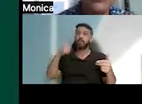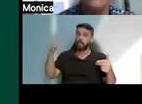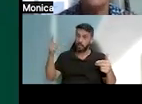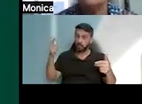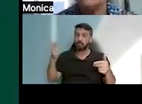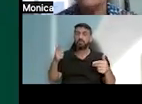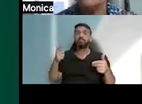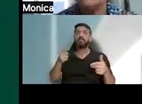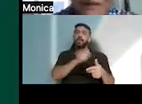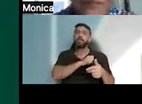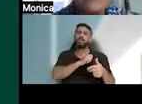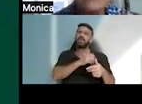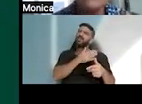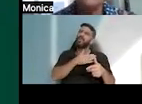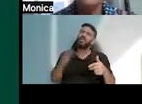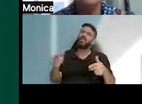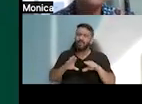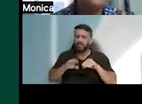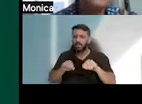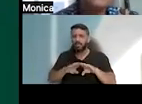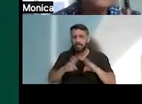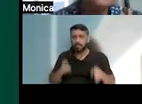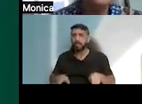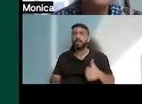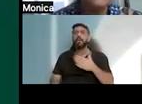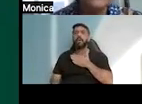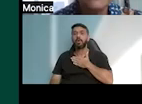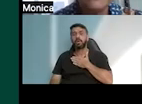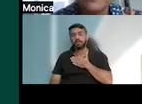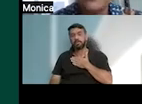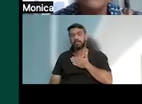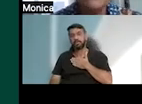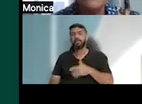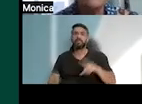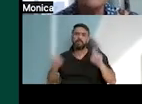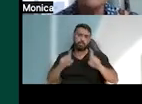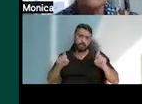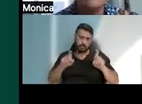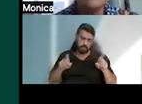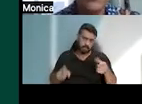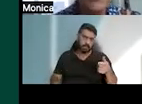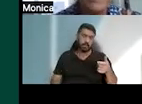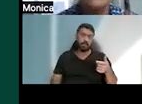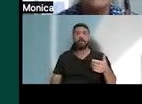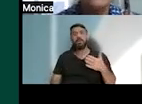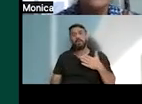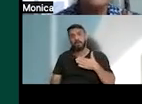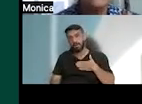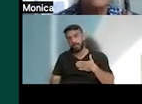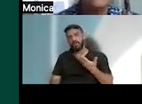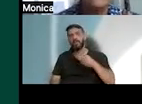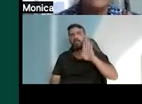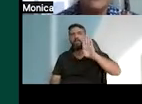eu não gosto muito da bancada, eu gosto mais de computação, de bioinformática. Então,